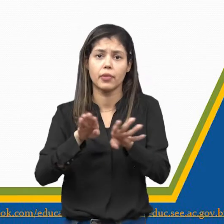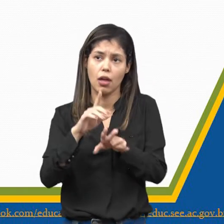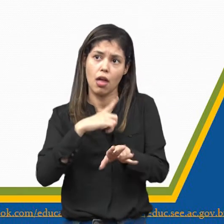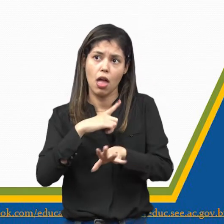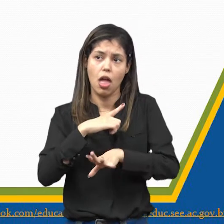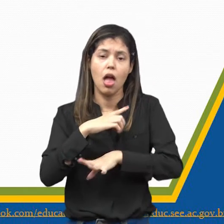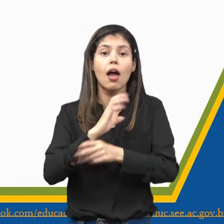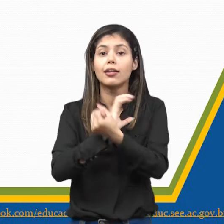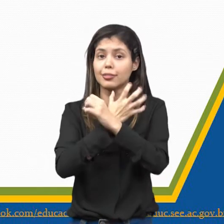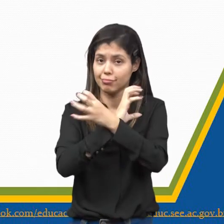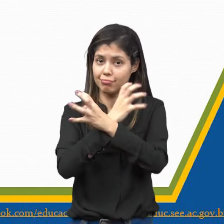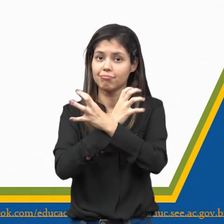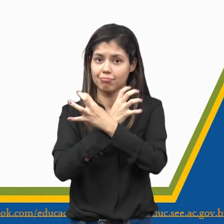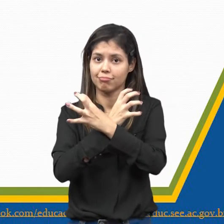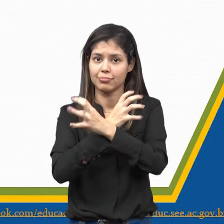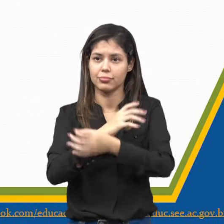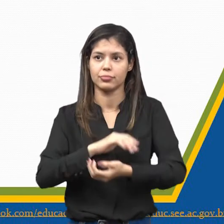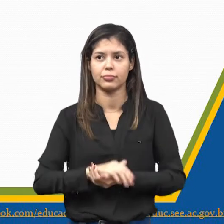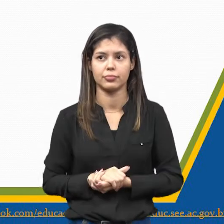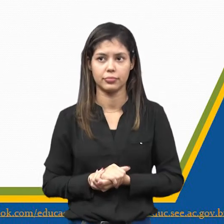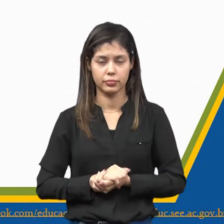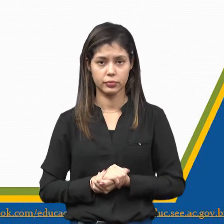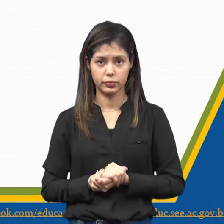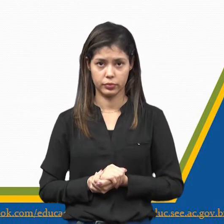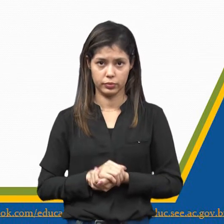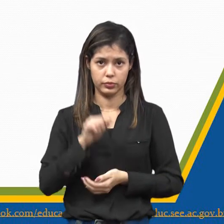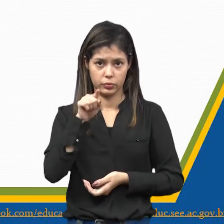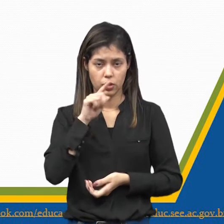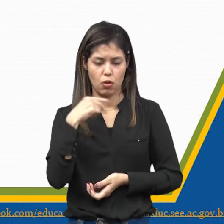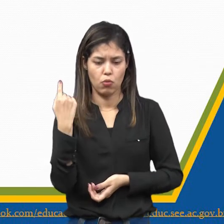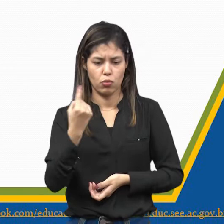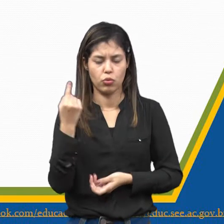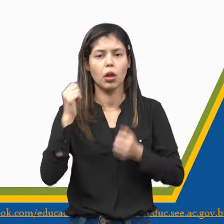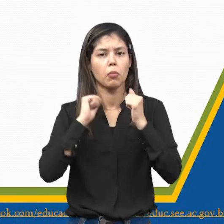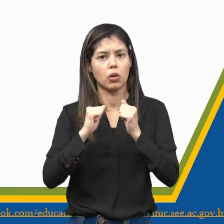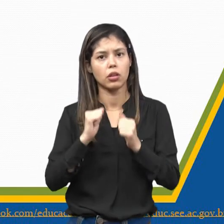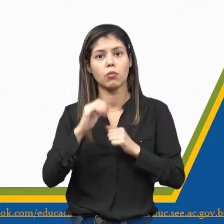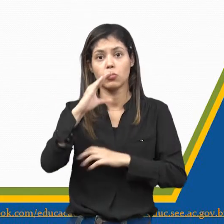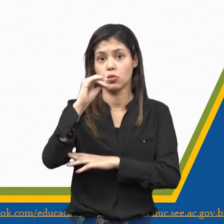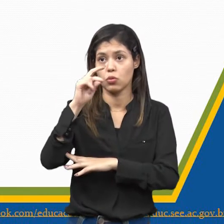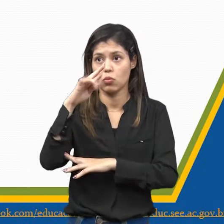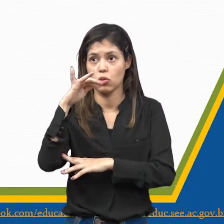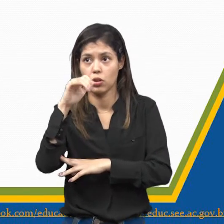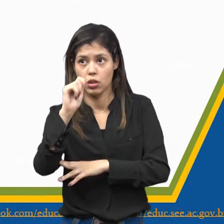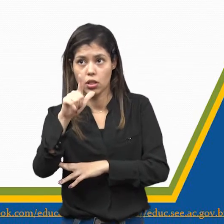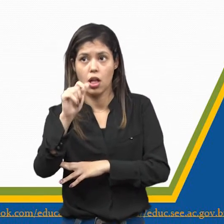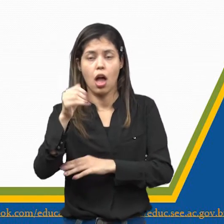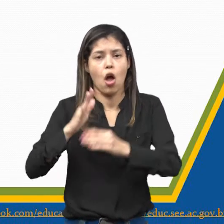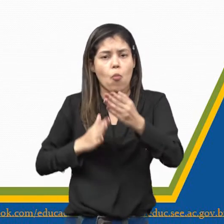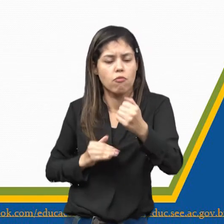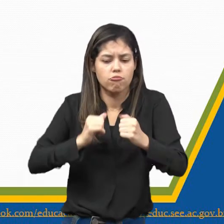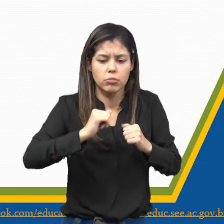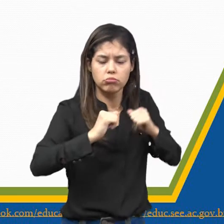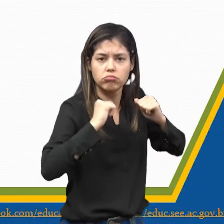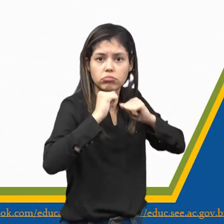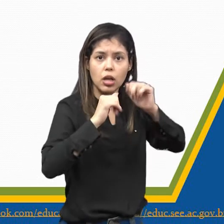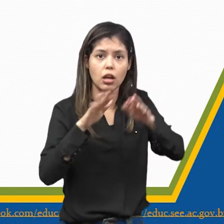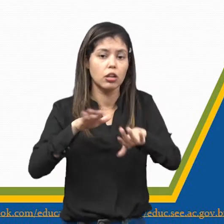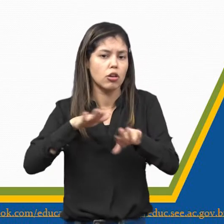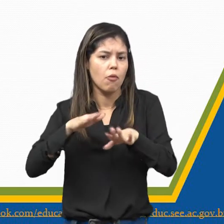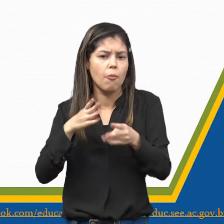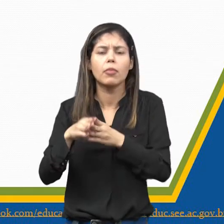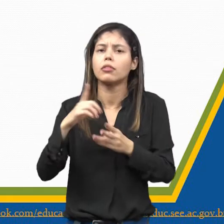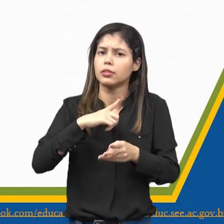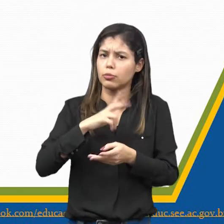o músculo estriado ou esquelético, tá? É o único que nós podemos controlar, que nós podemos movimentar de acordo com o que